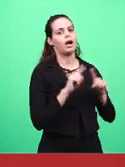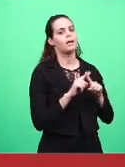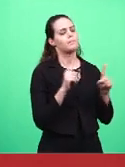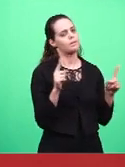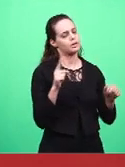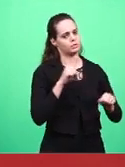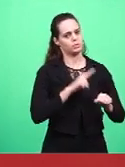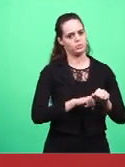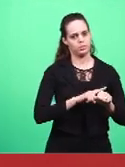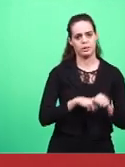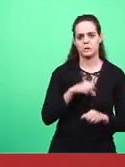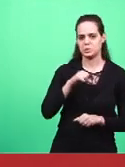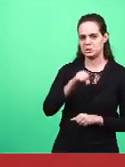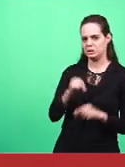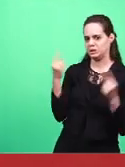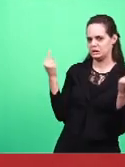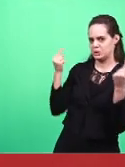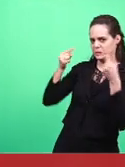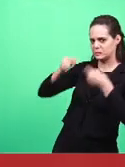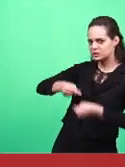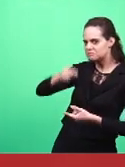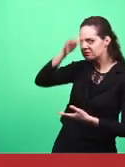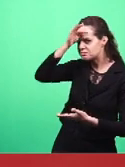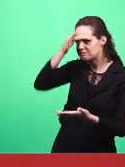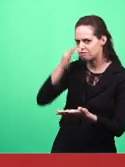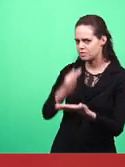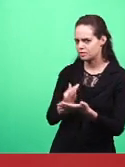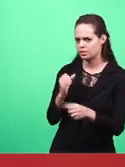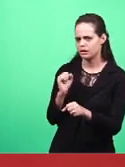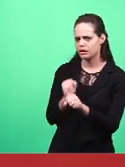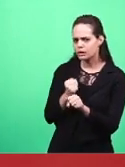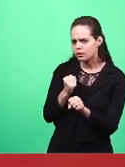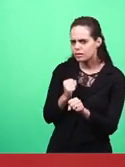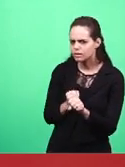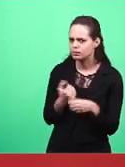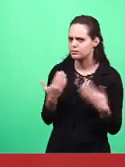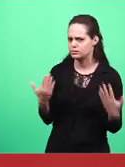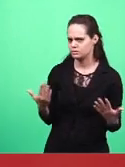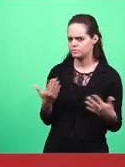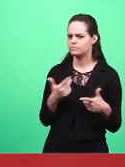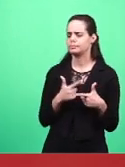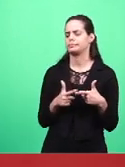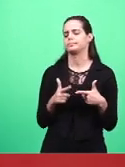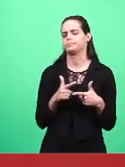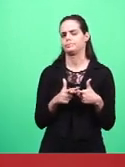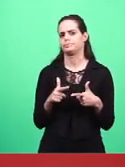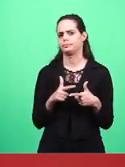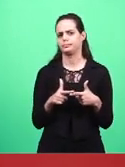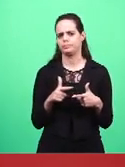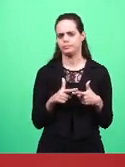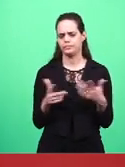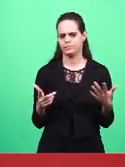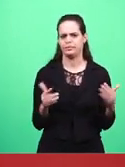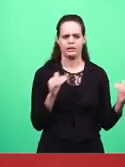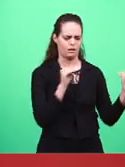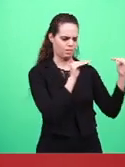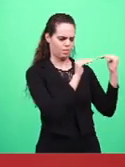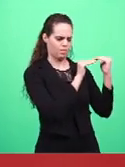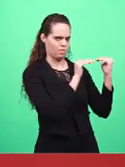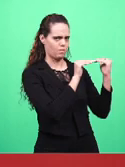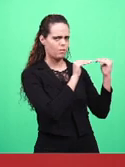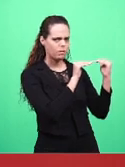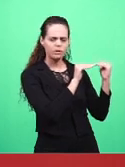quais foram as providências proféticas para os nossos dias? Em que versículo você vai